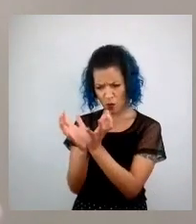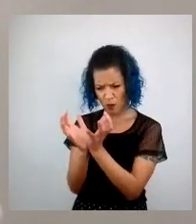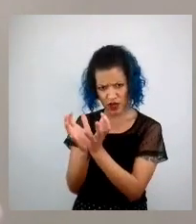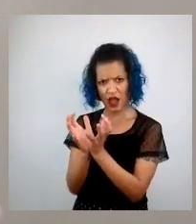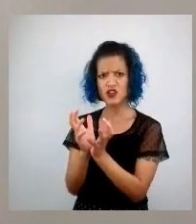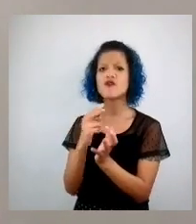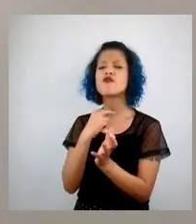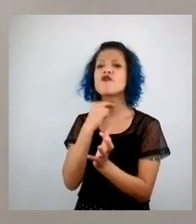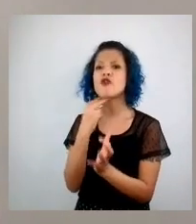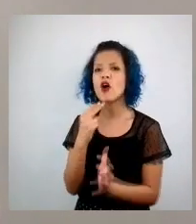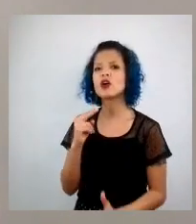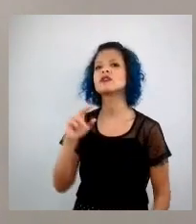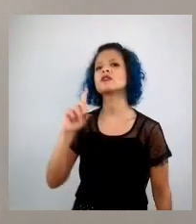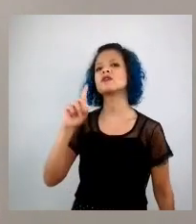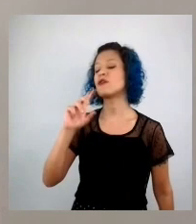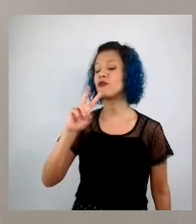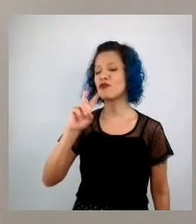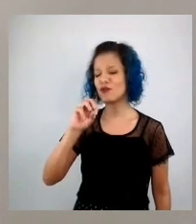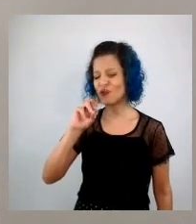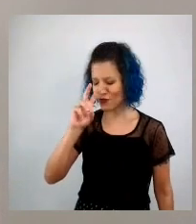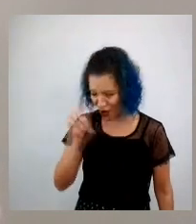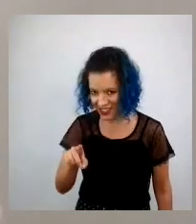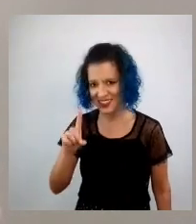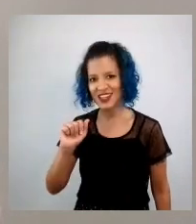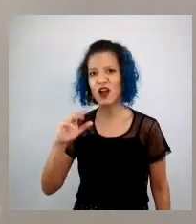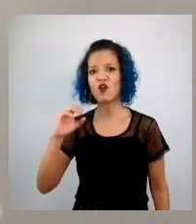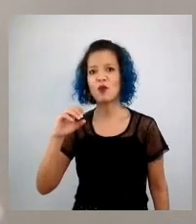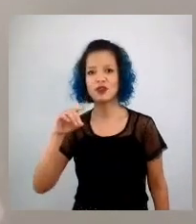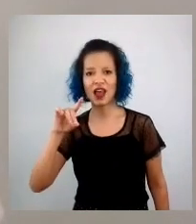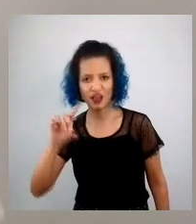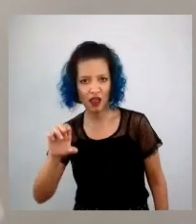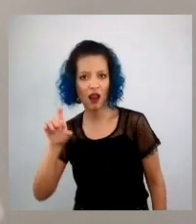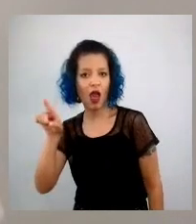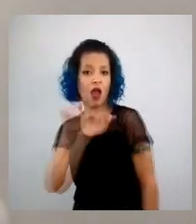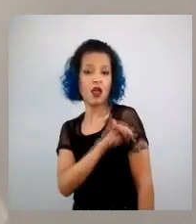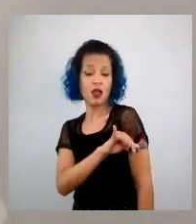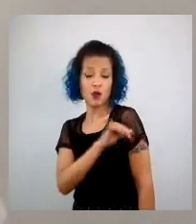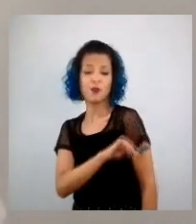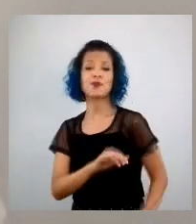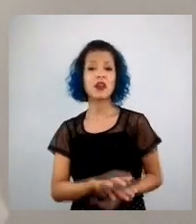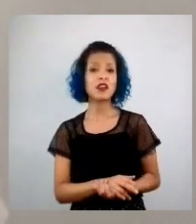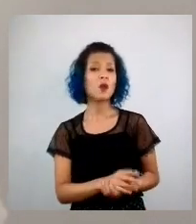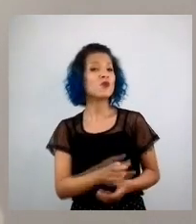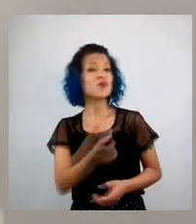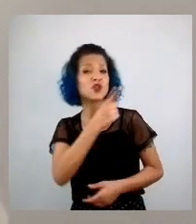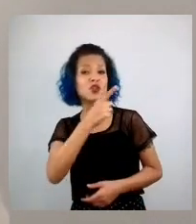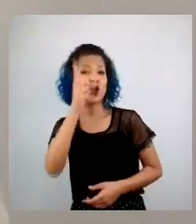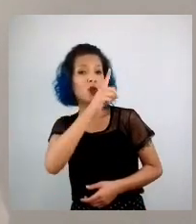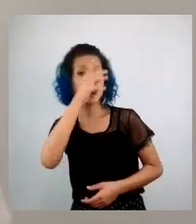nos bastidores do Esquenta, então toda semana eu estava lá. Não tinha nada para fazer mesmo, ninguém me contratava.